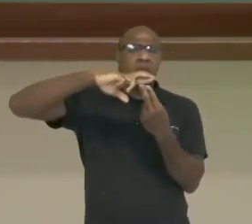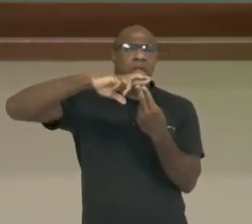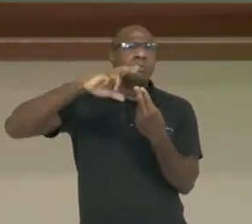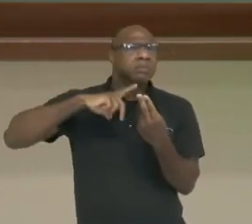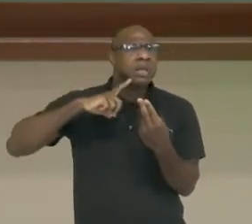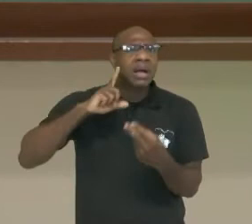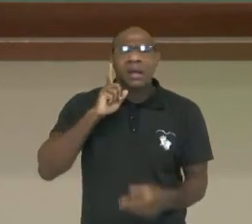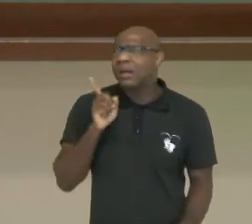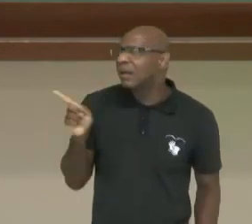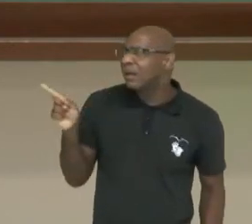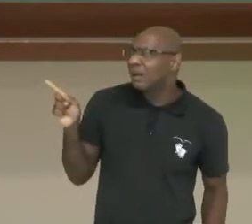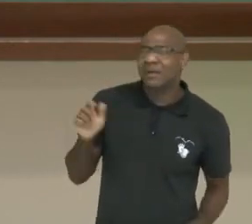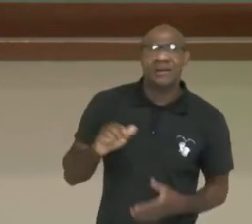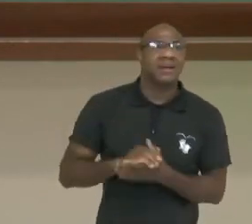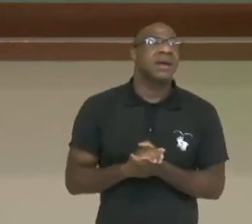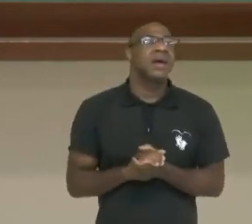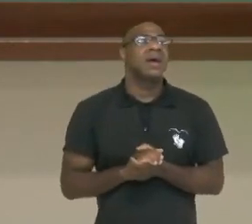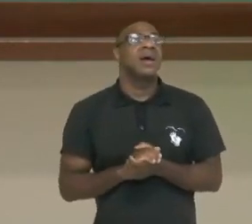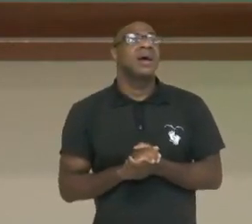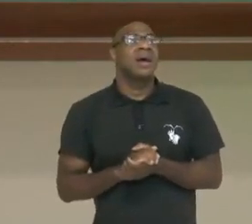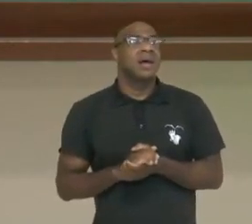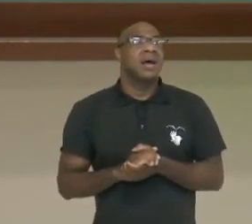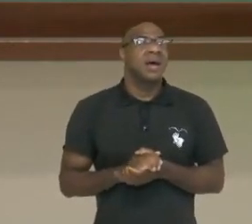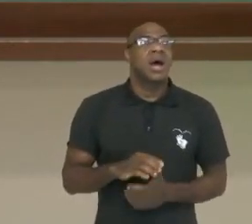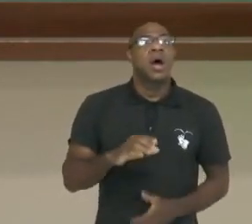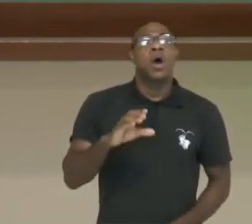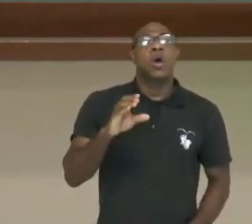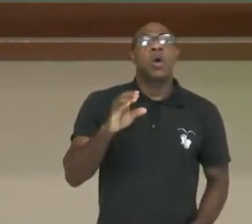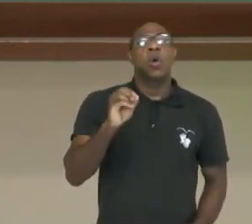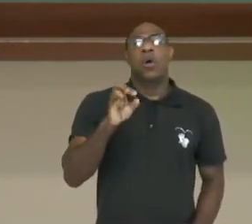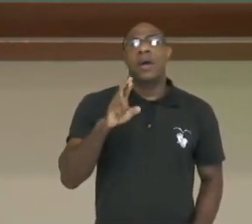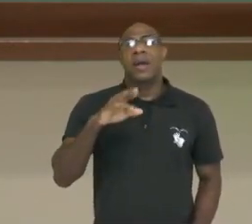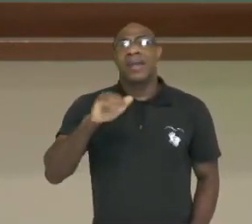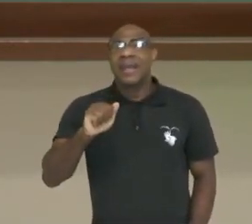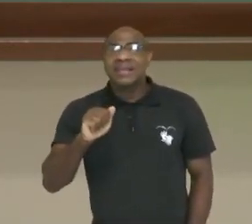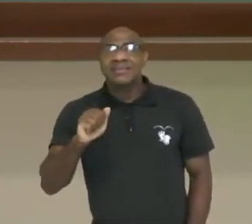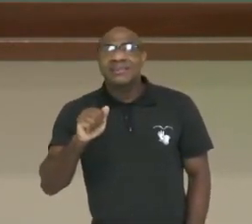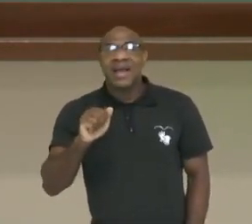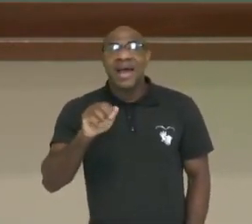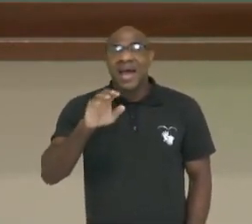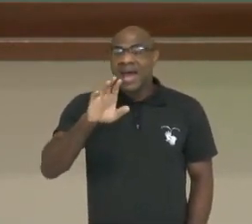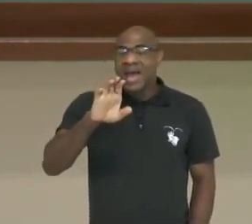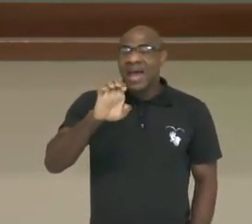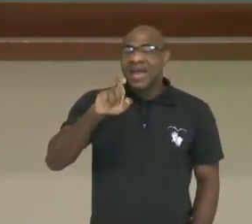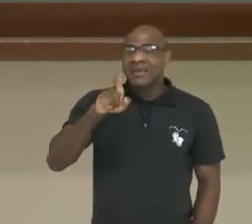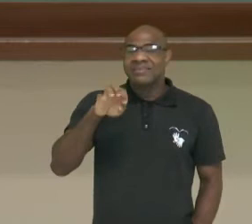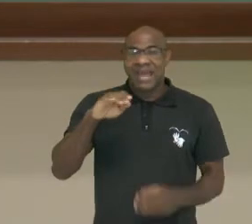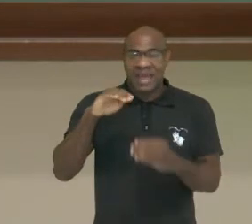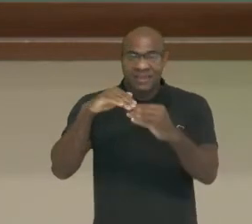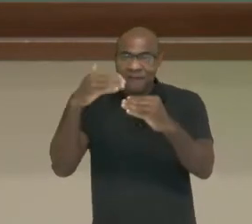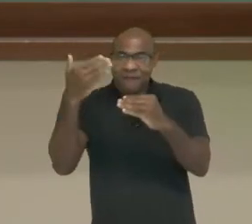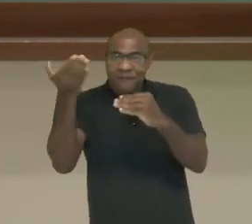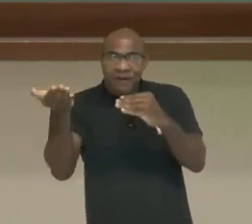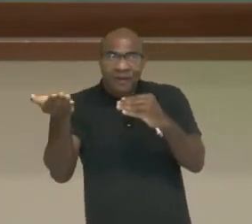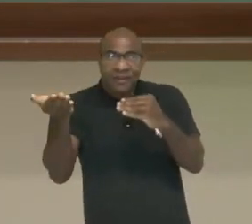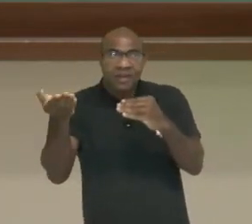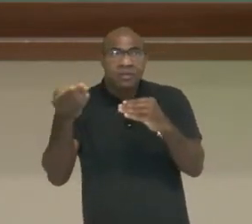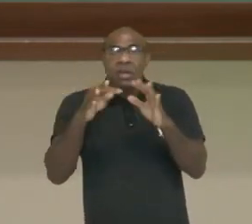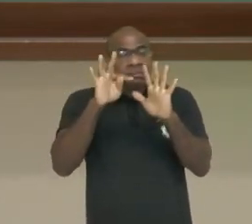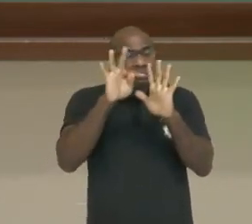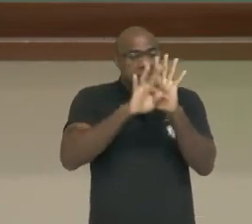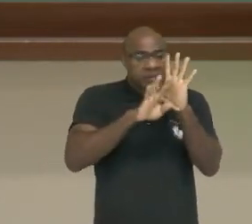coerência, incoerência externa, não está mais falando somente do texto. É aquilo